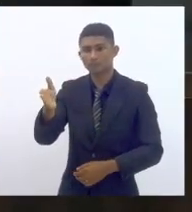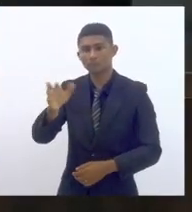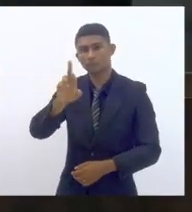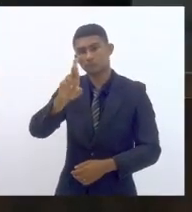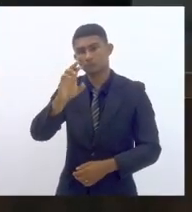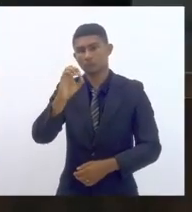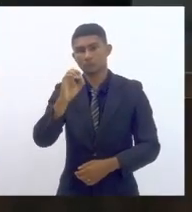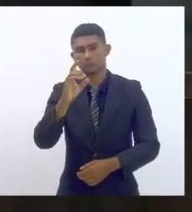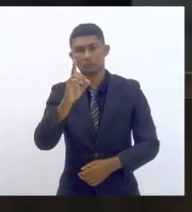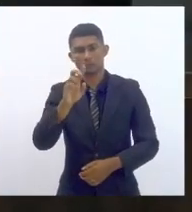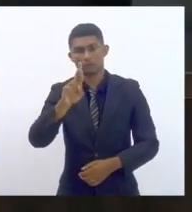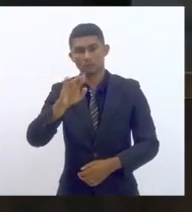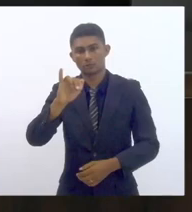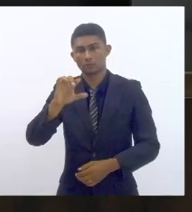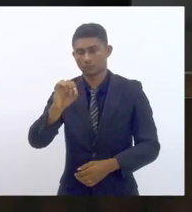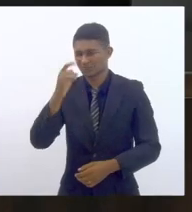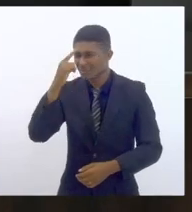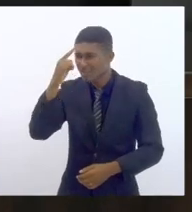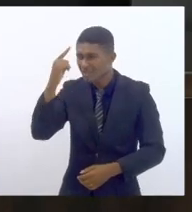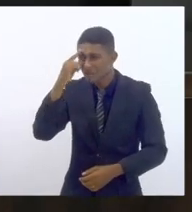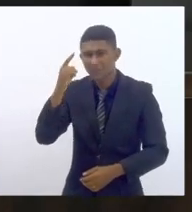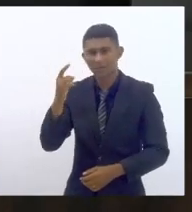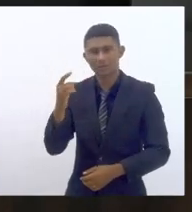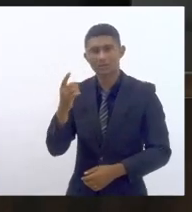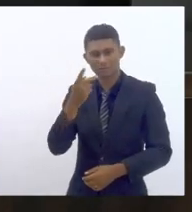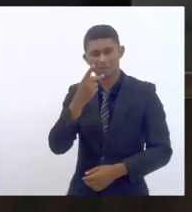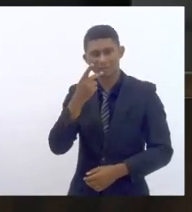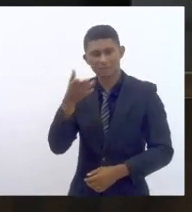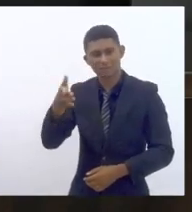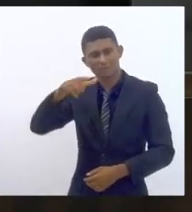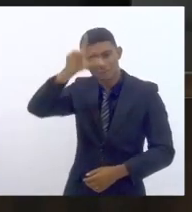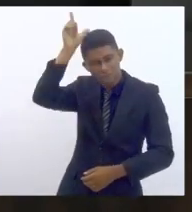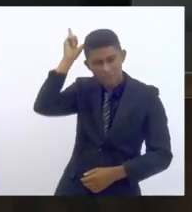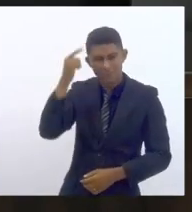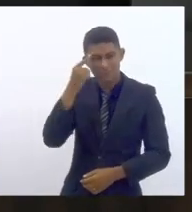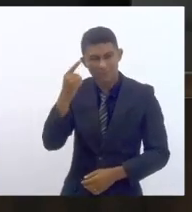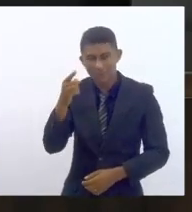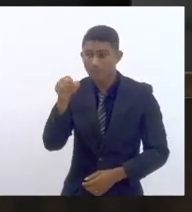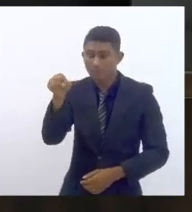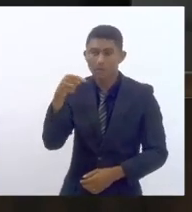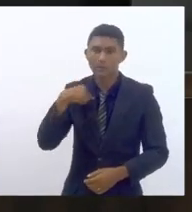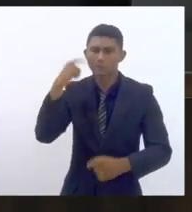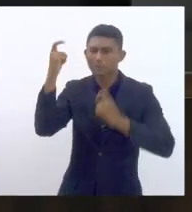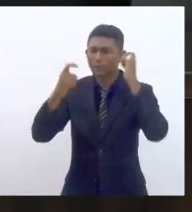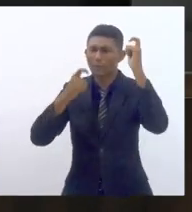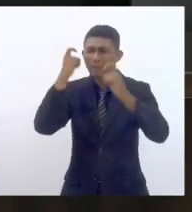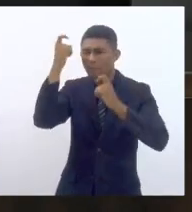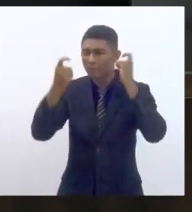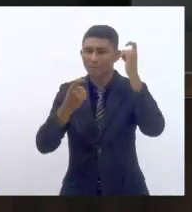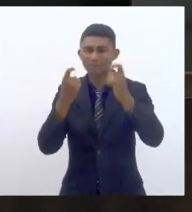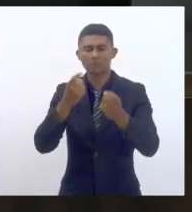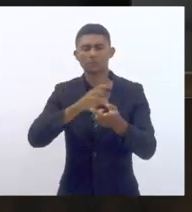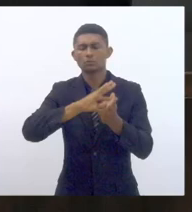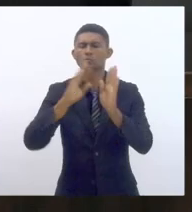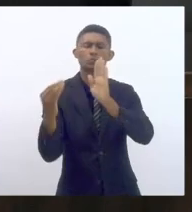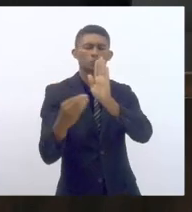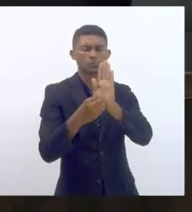Rodrigo. Lembra que nós saímos, que eu falei que a questão do Luiz Paulo, que a minha preocupação era condicionante, quem